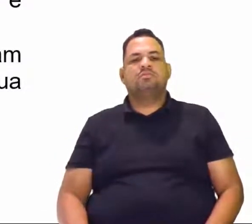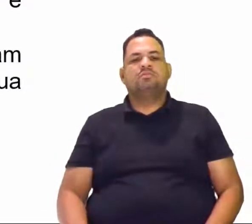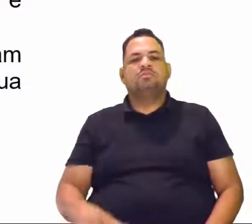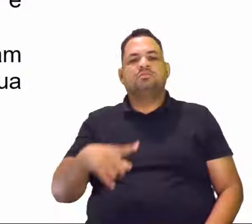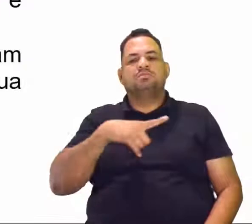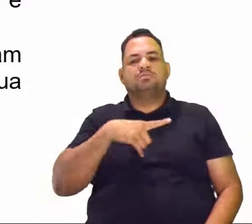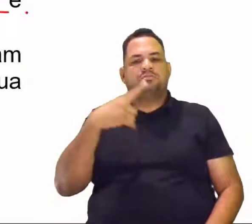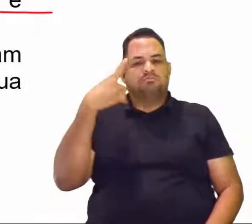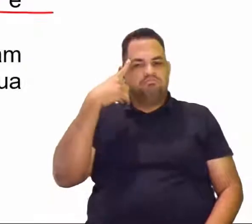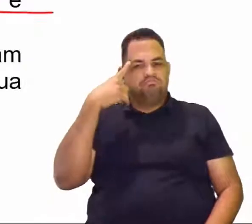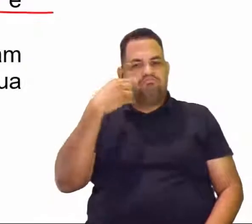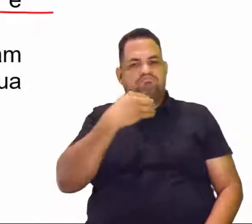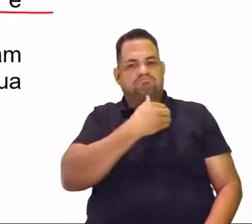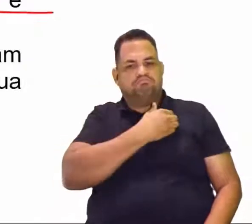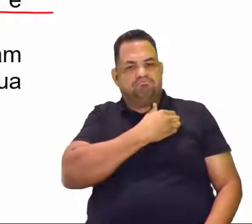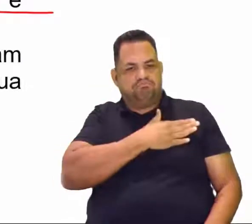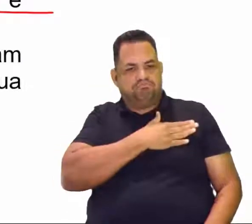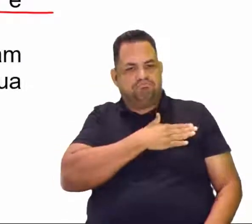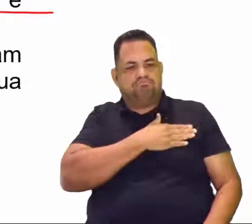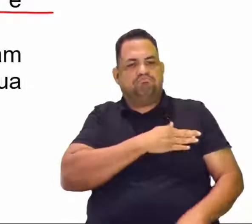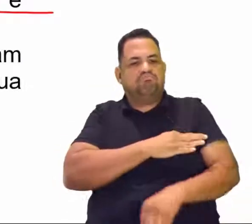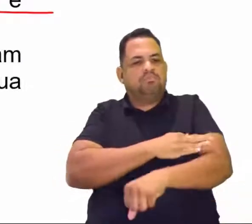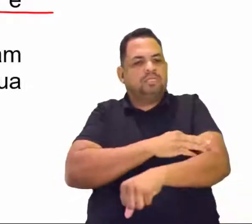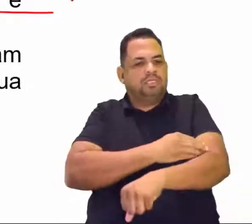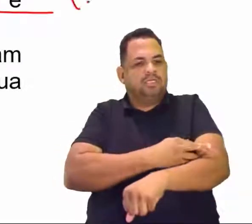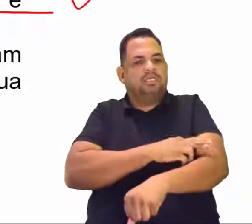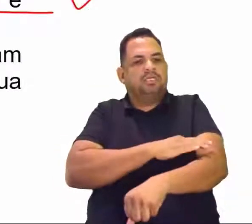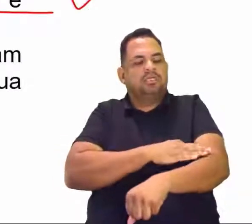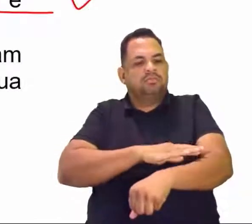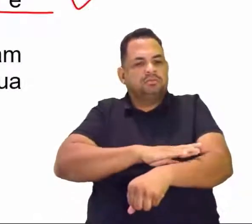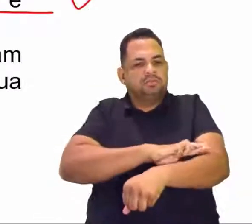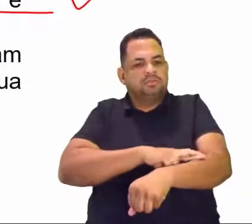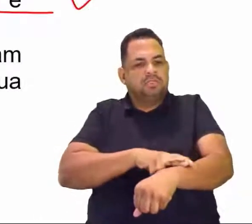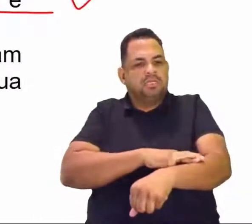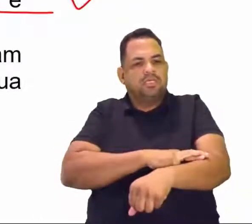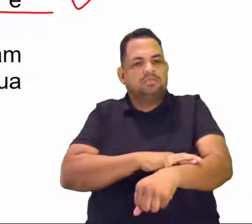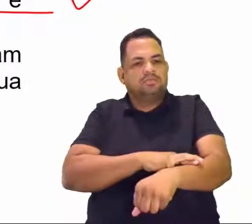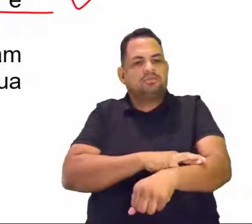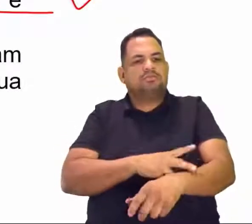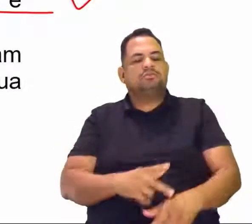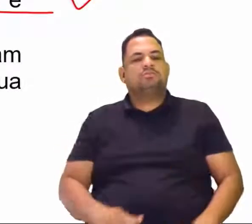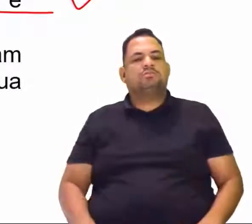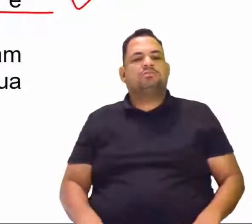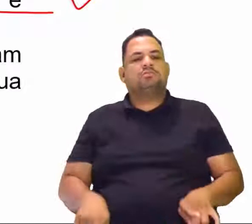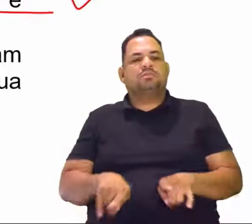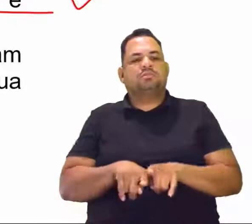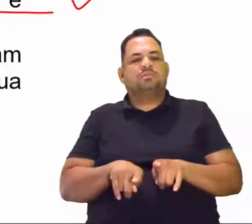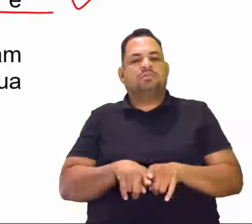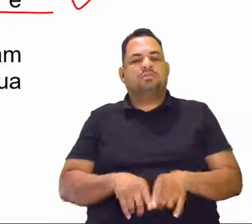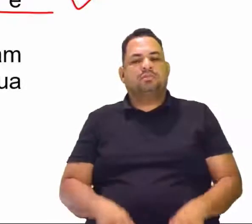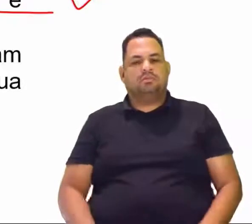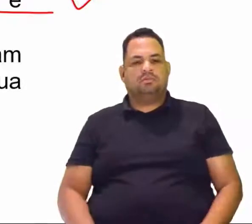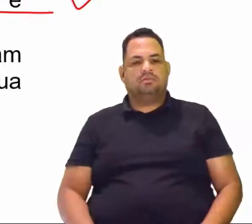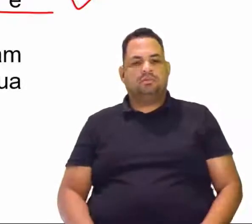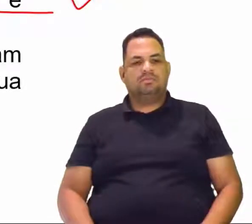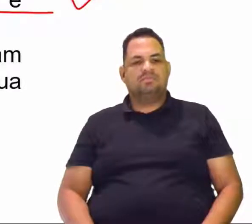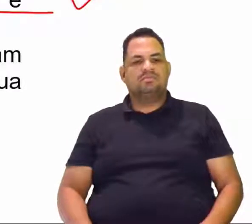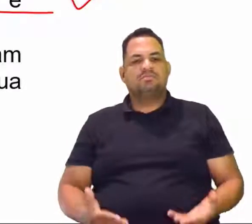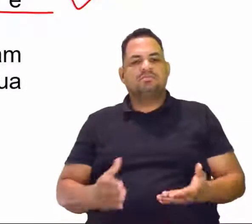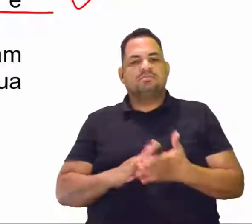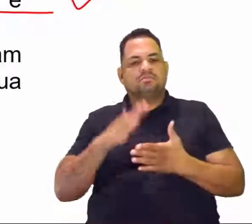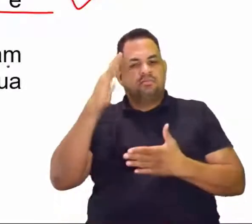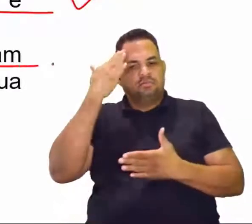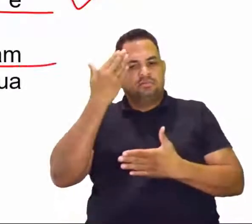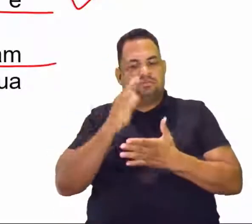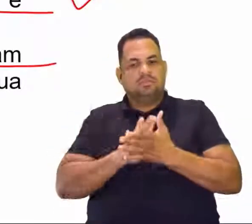consiste em um pensamento preconceituoso e racista Darwinismo Social também está parado é isso desse modo